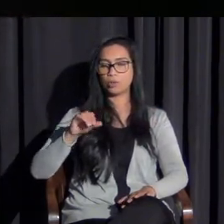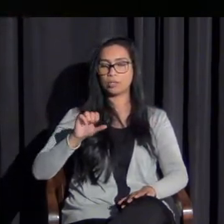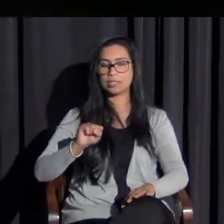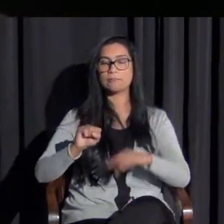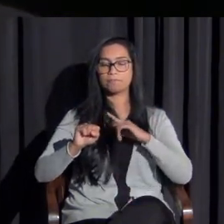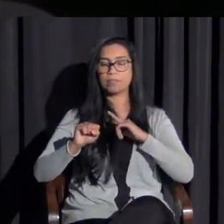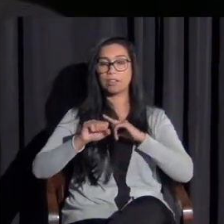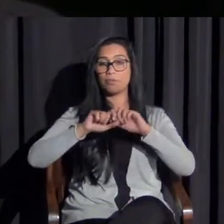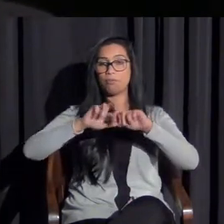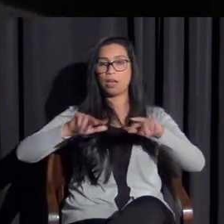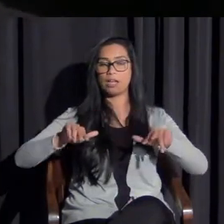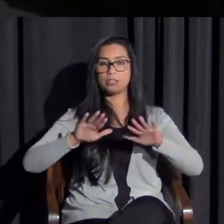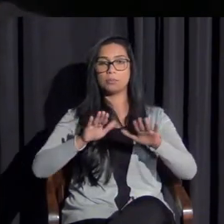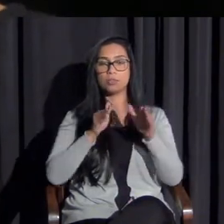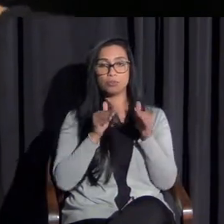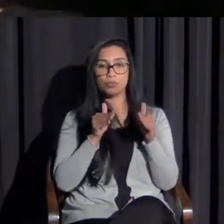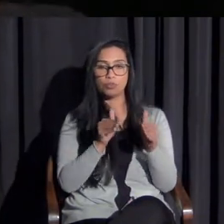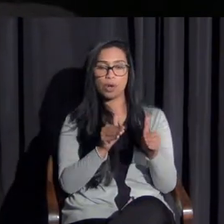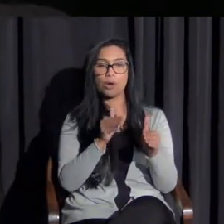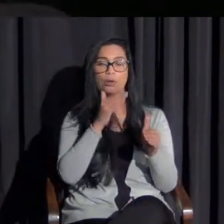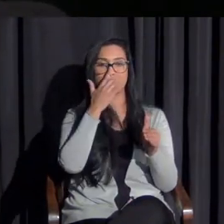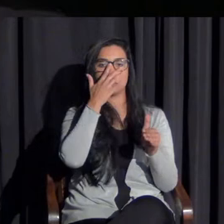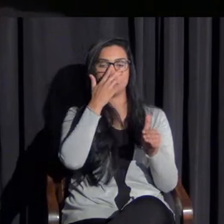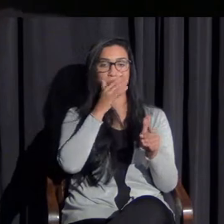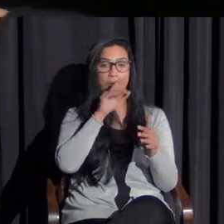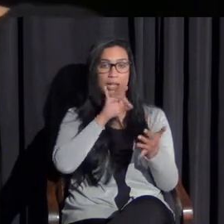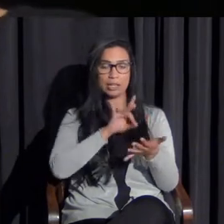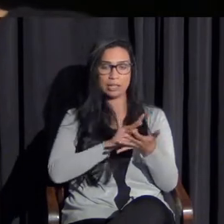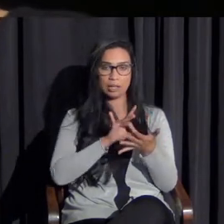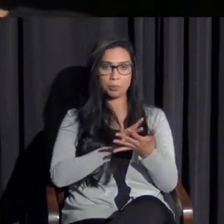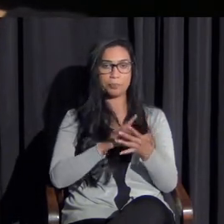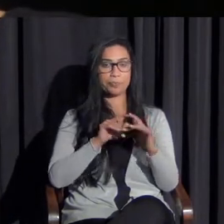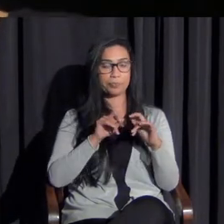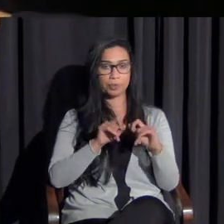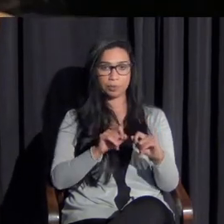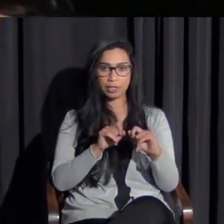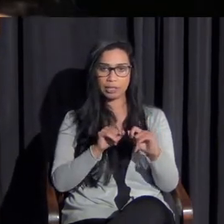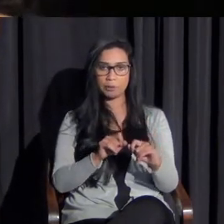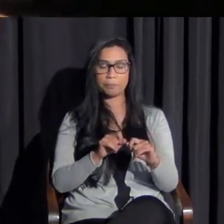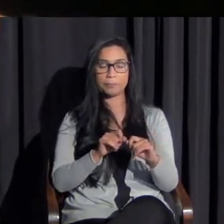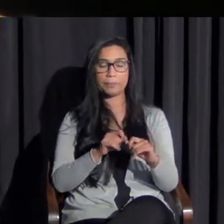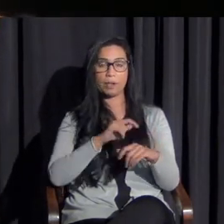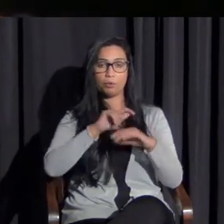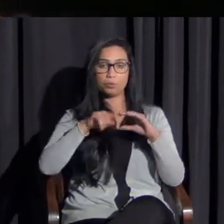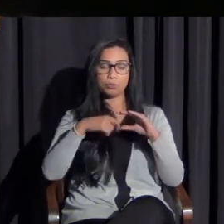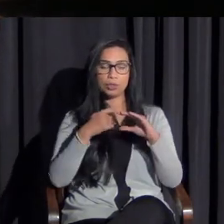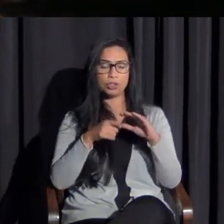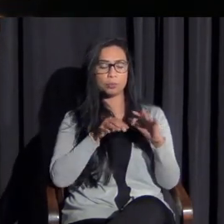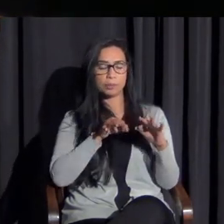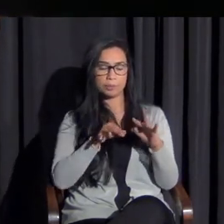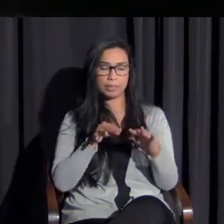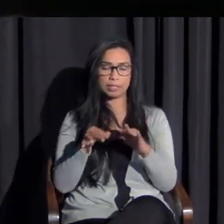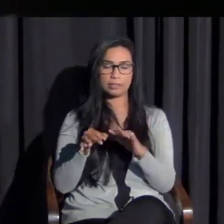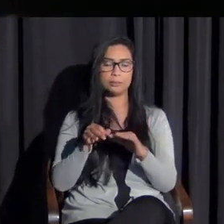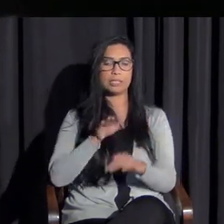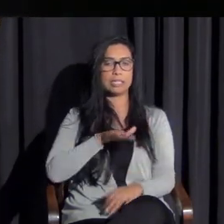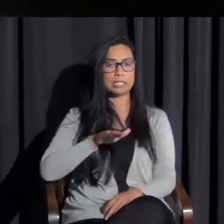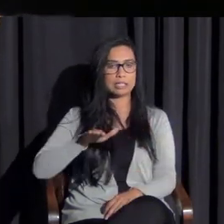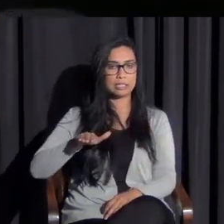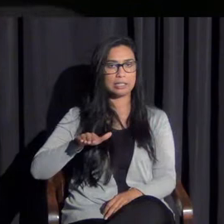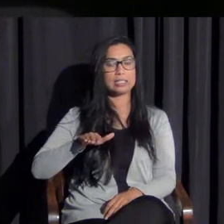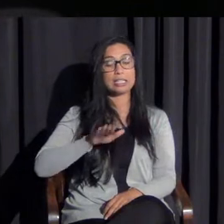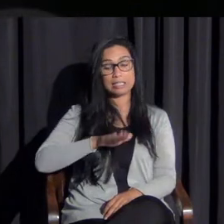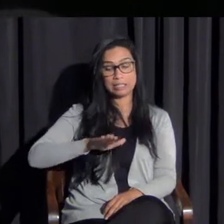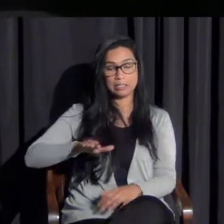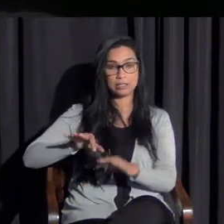E a intenção mesmo, né, é os desenhos foram feitos pelas crianças, os vídeos foram produzidos pelas